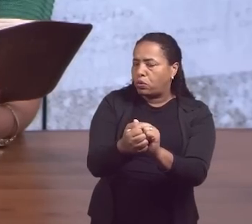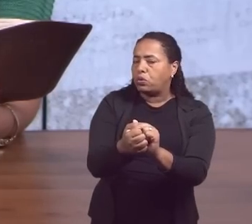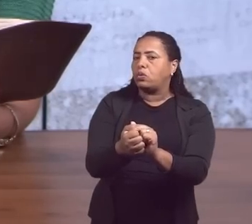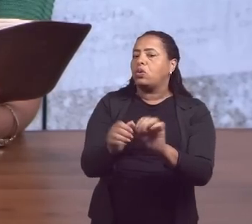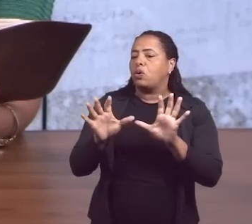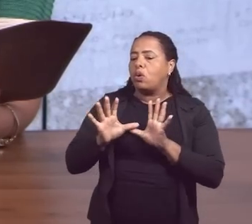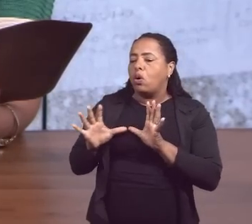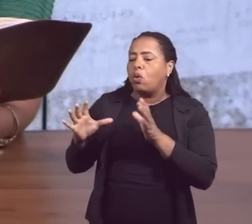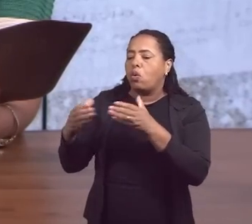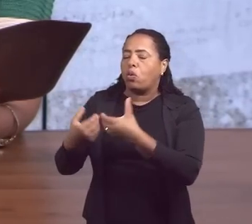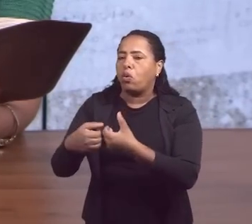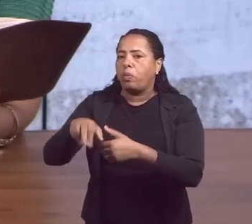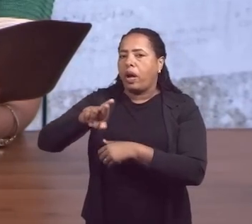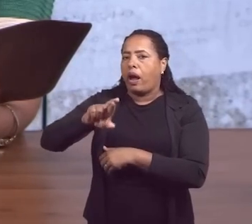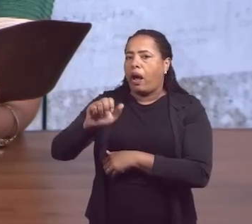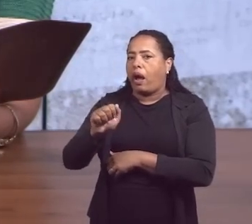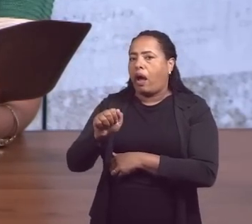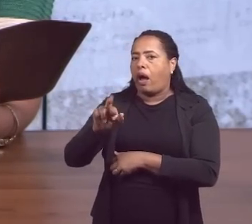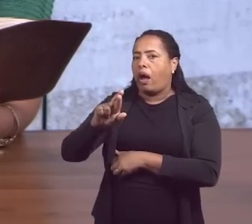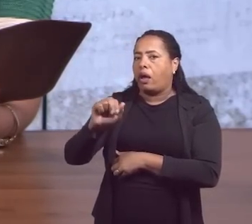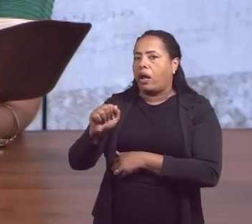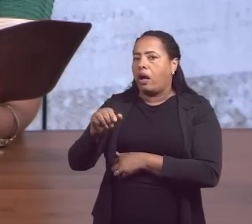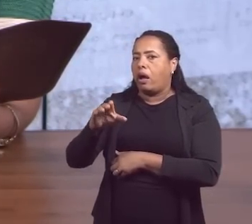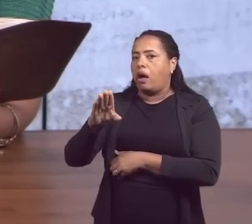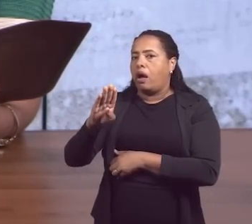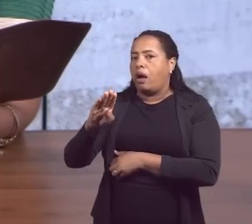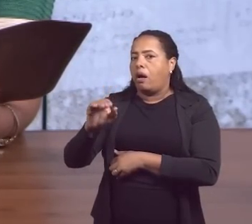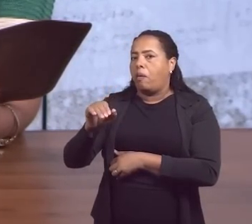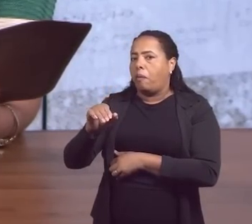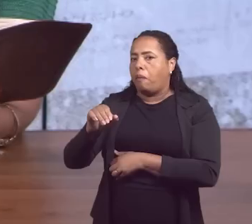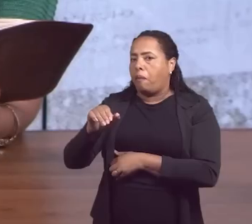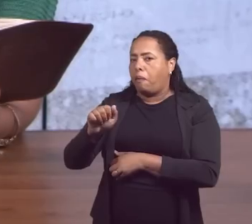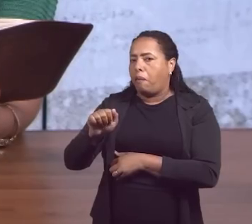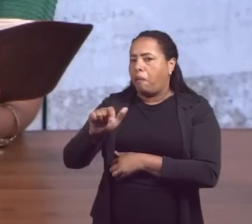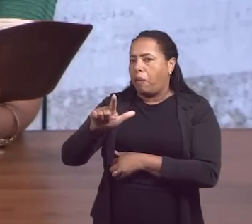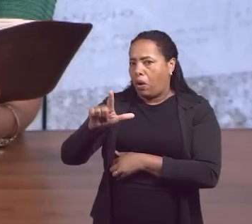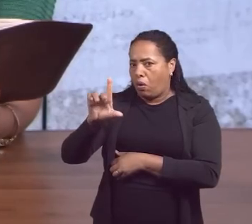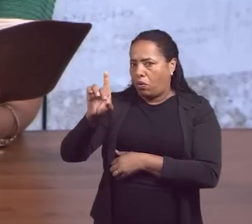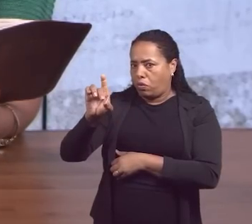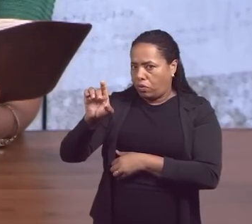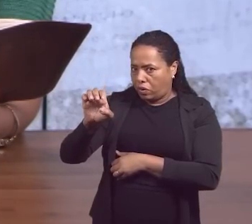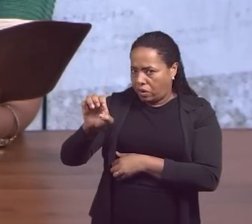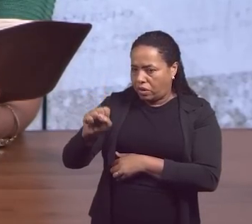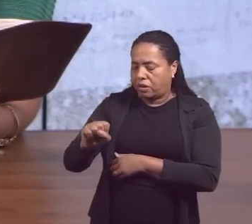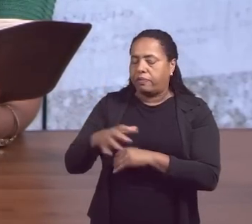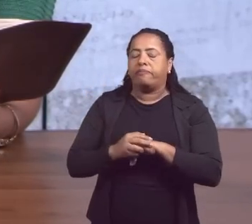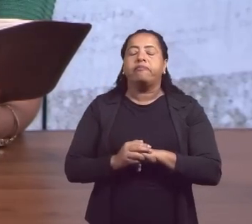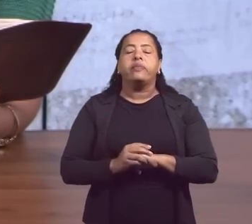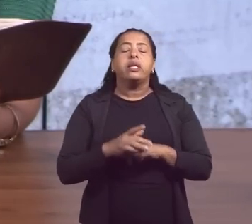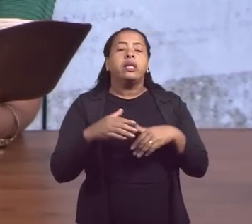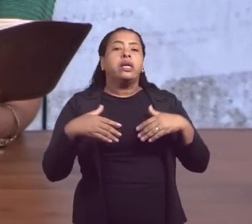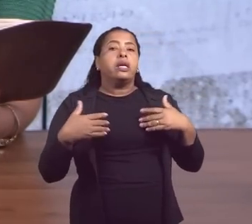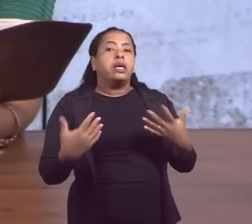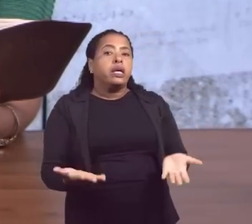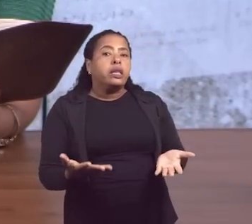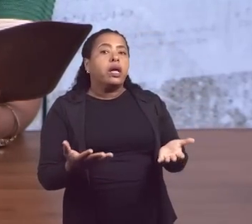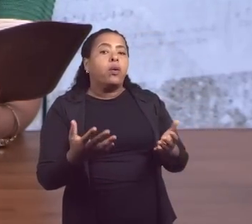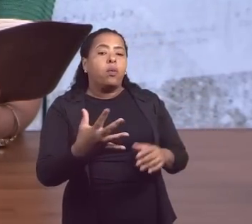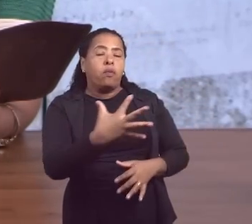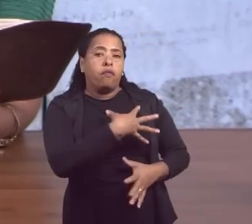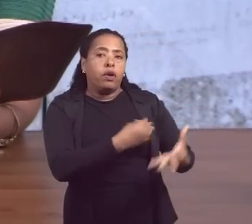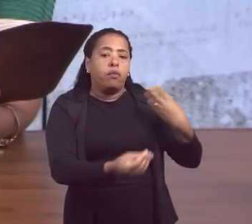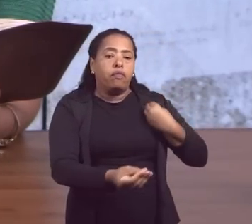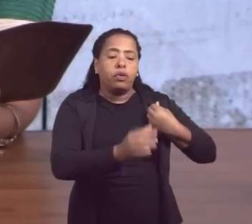arrabaldes. E as cidades que derdes da herança dos filhos de Israel, do que tiver muito